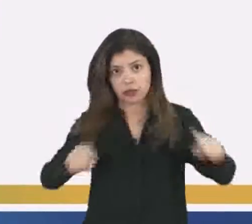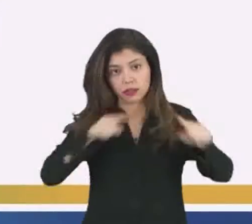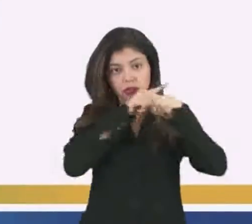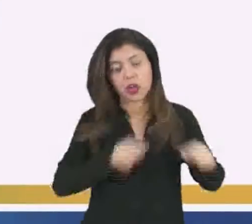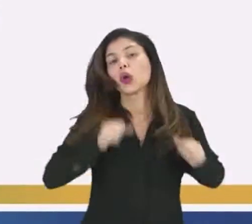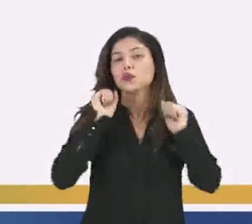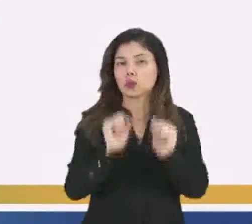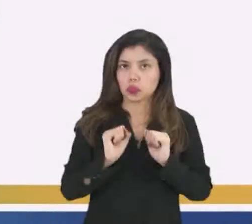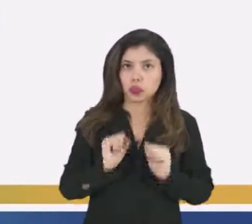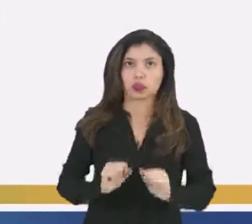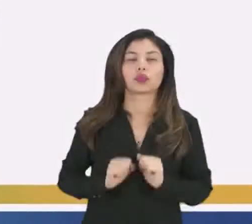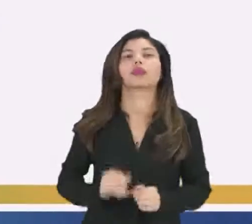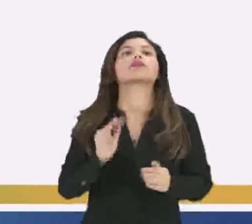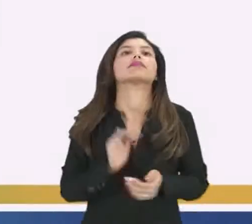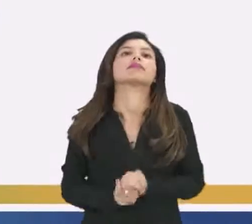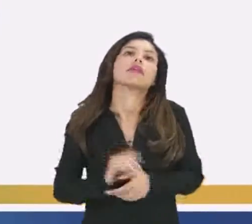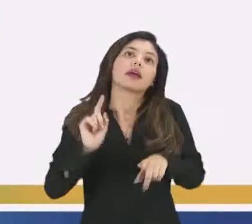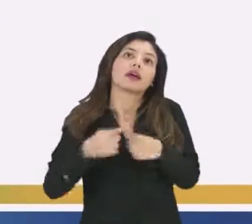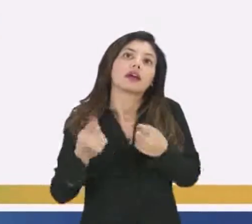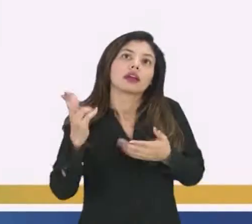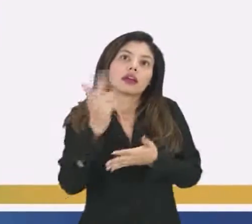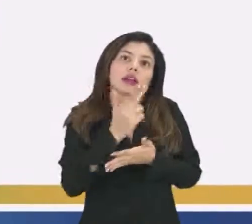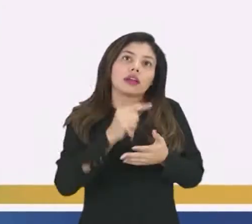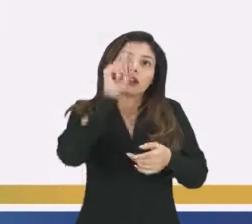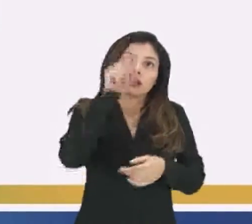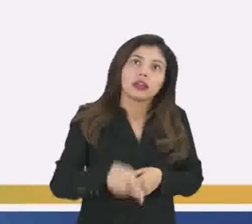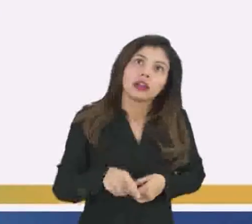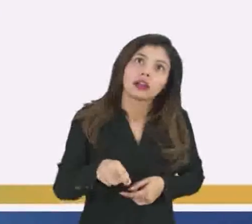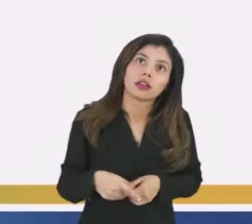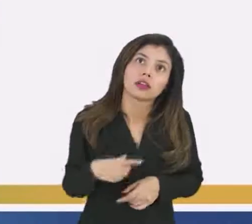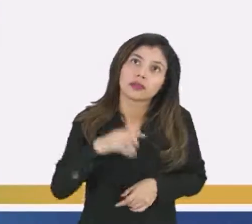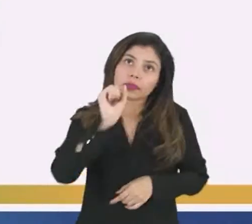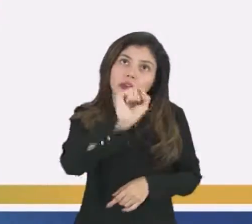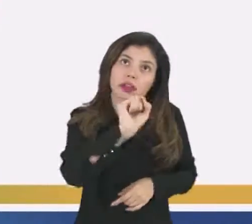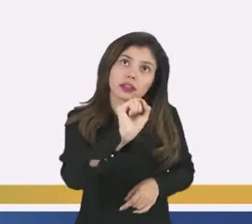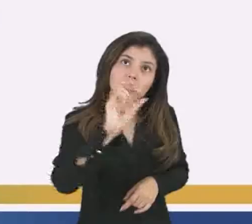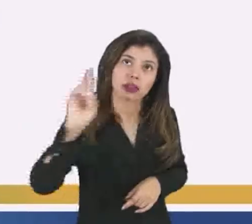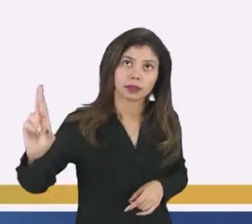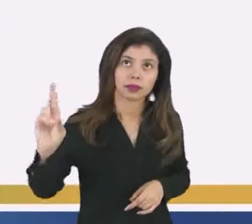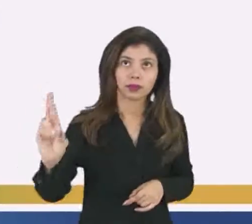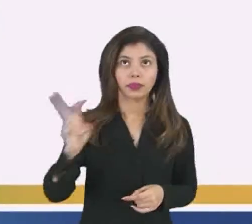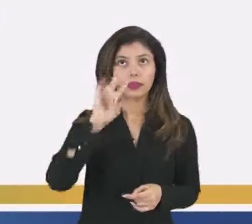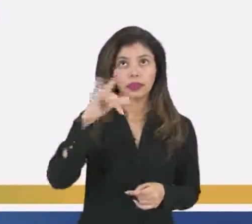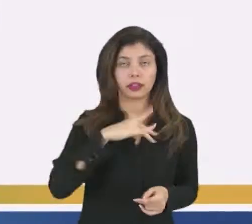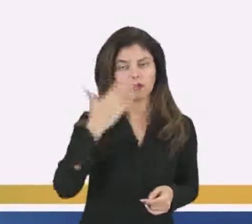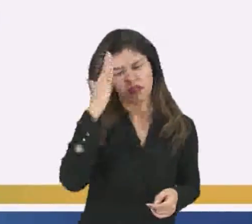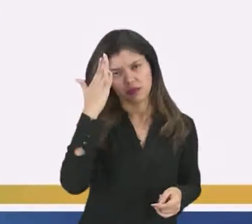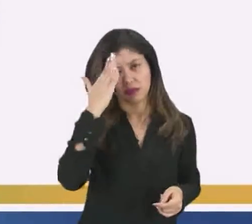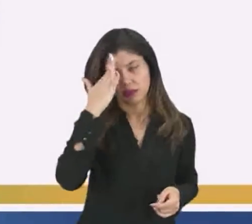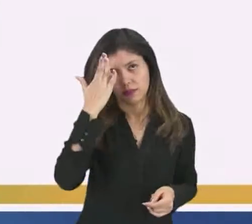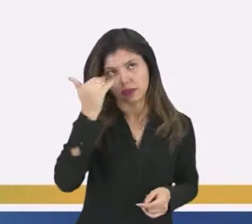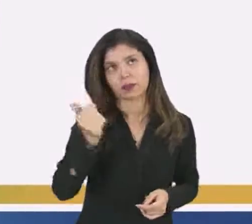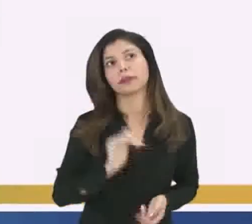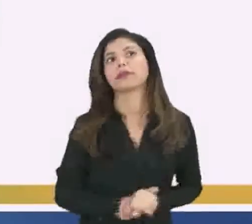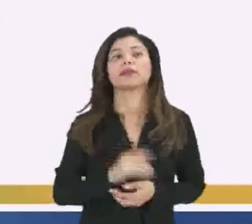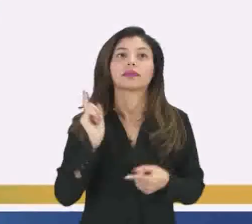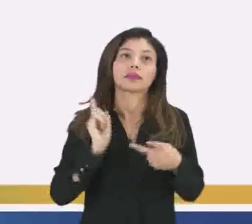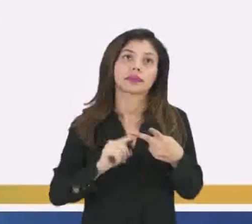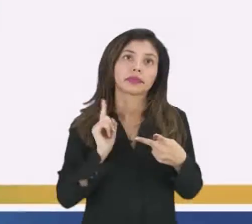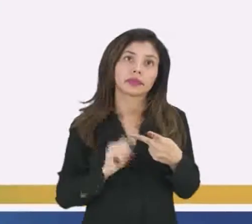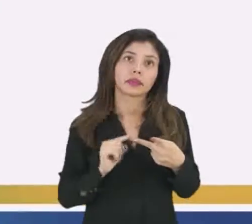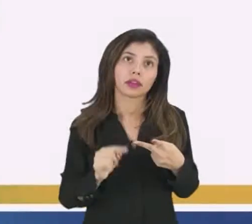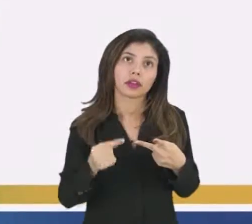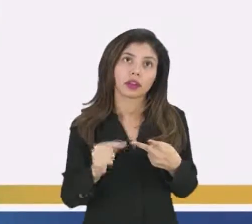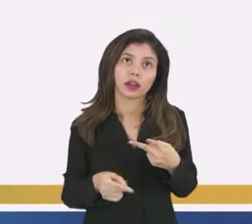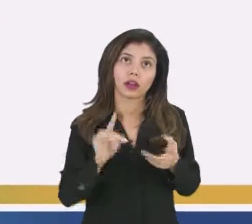importante que você saiba disso, tá? Basta desenhar uma reta e uma reta S perpendicular e você vai ter essa noção. 2. Por